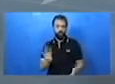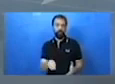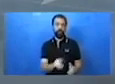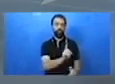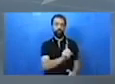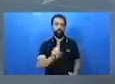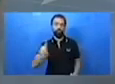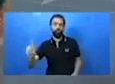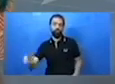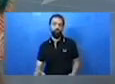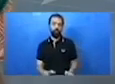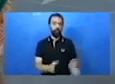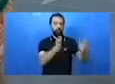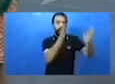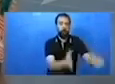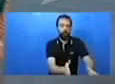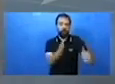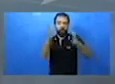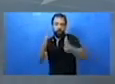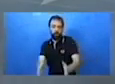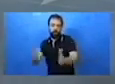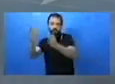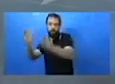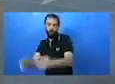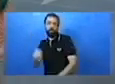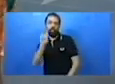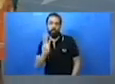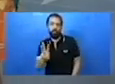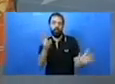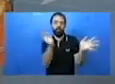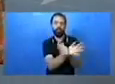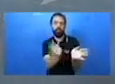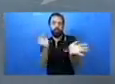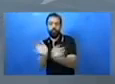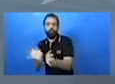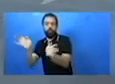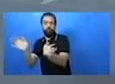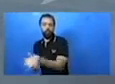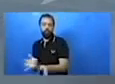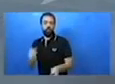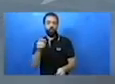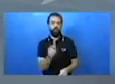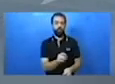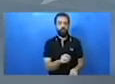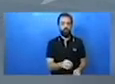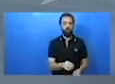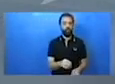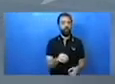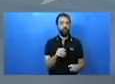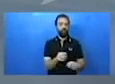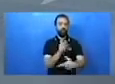grupos. Os 24 palitos, eu dividi em 3 grupos. 24 dividido